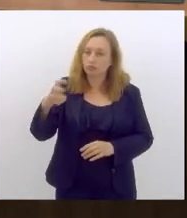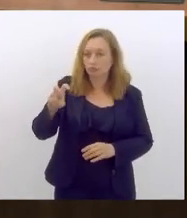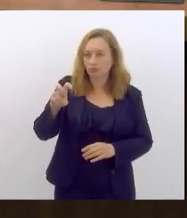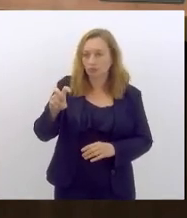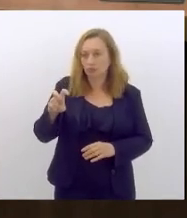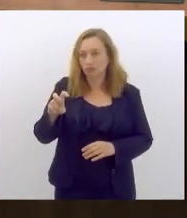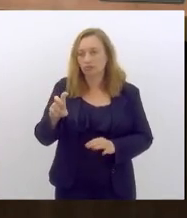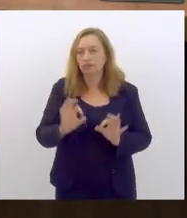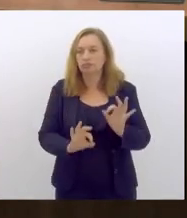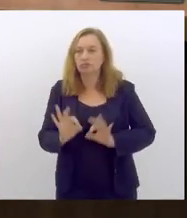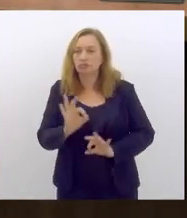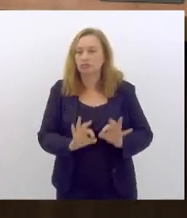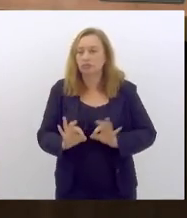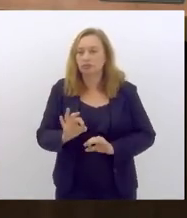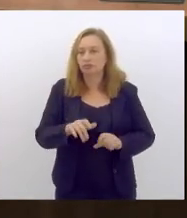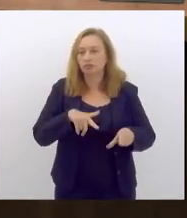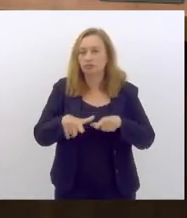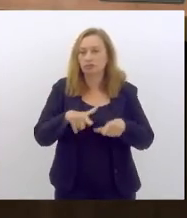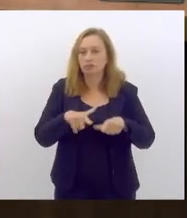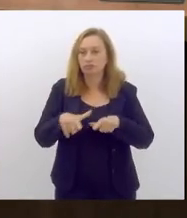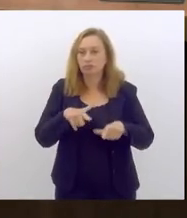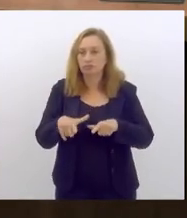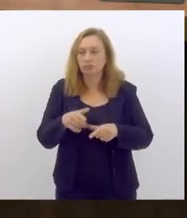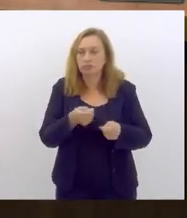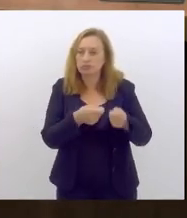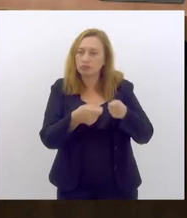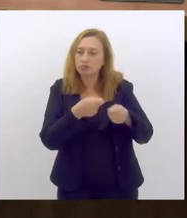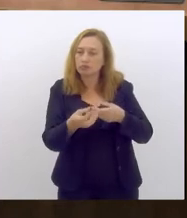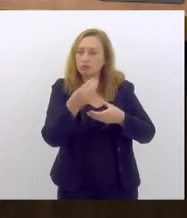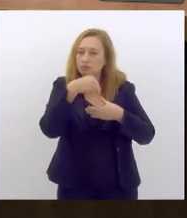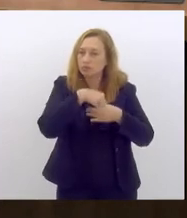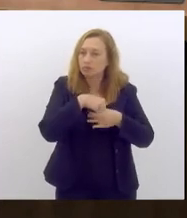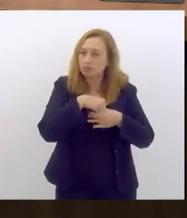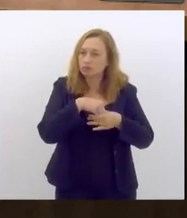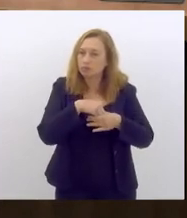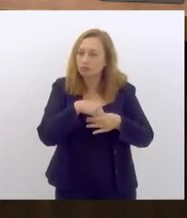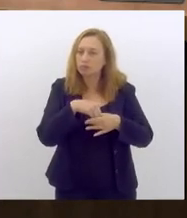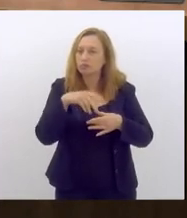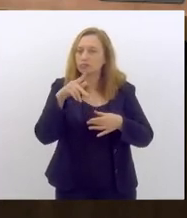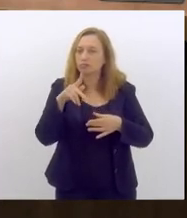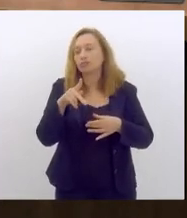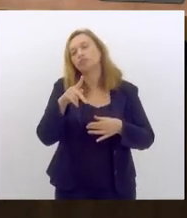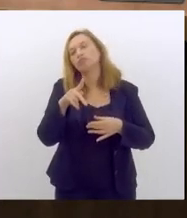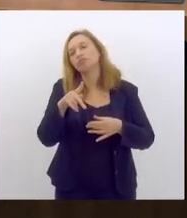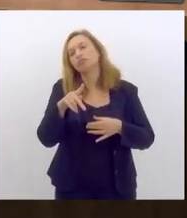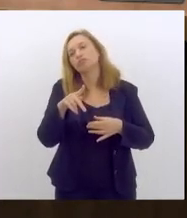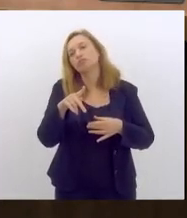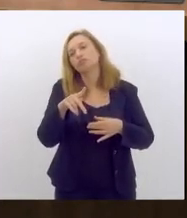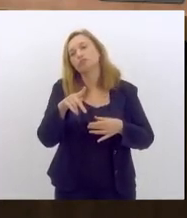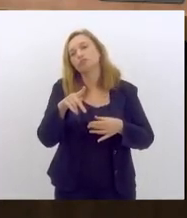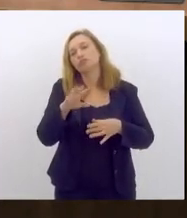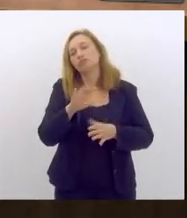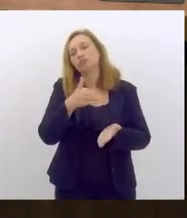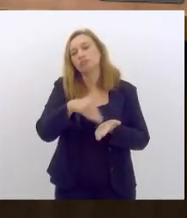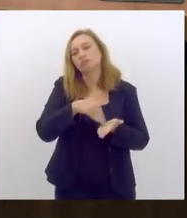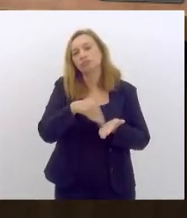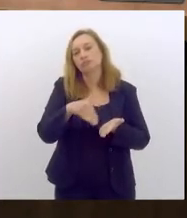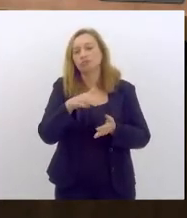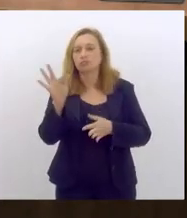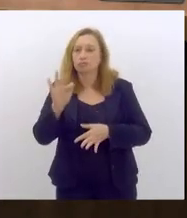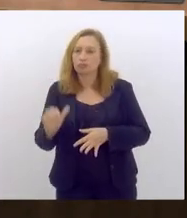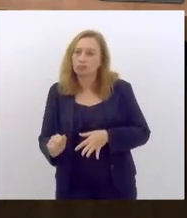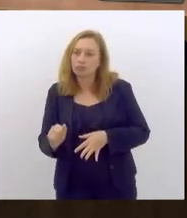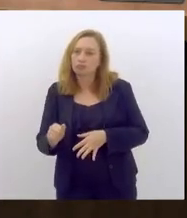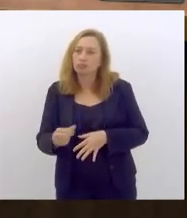sobre o plano de cargos e vencimentos de carreira, do controle interno, do quadro pessoal permanente da Secretaria de Fazenda,